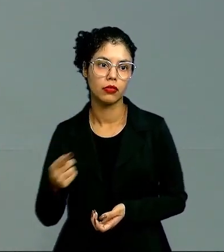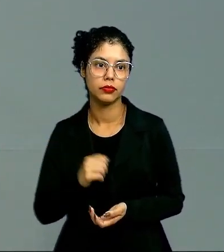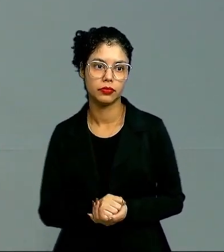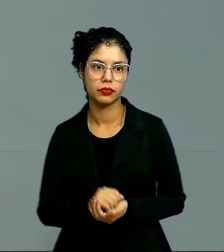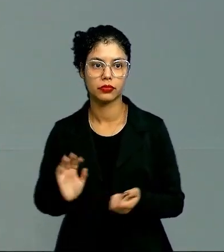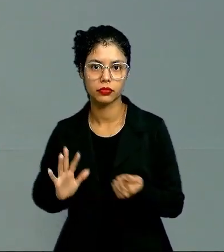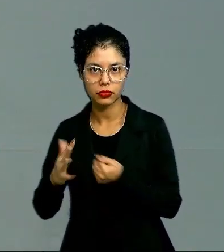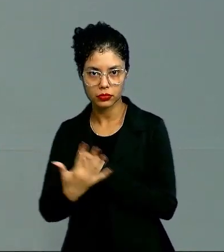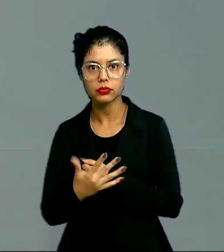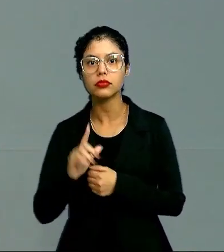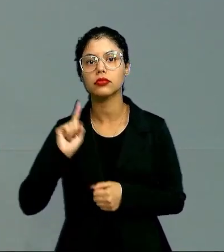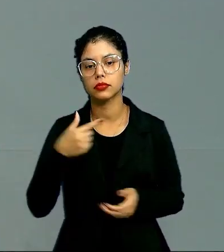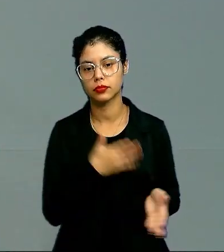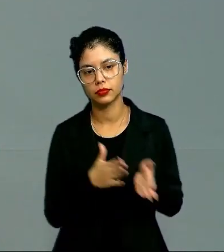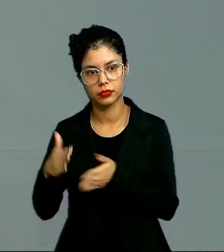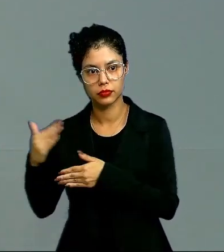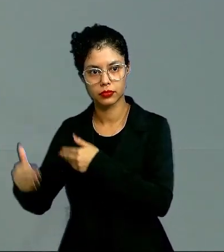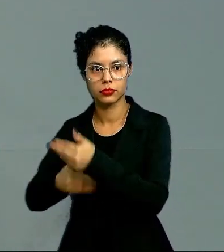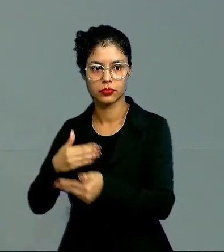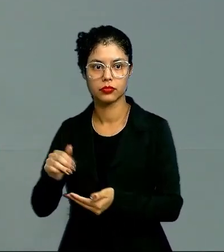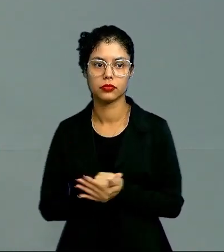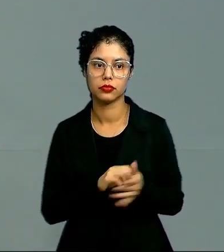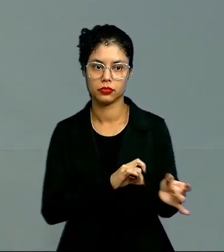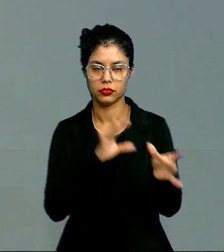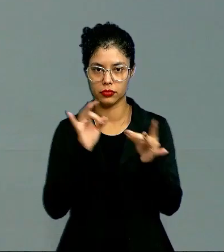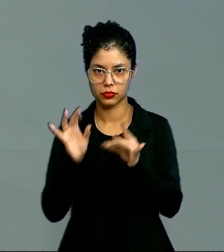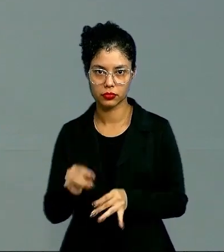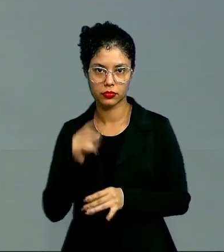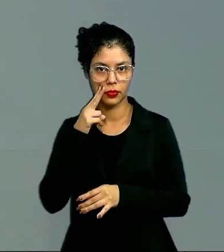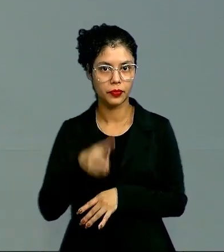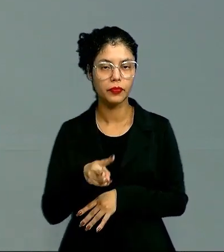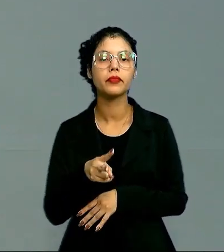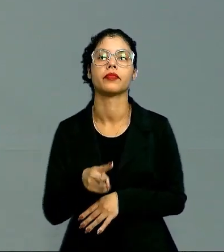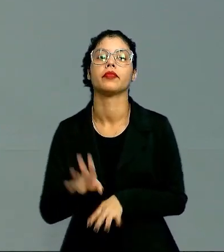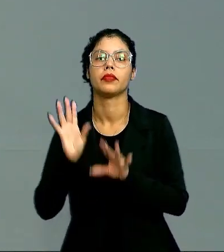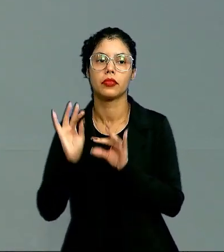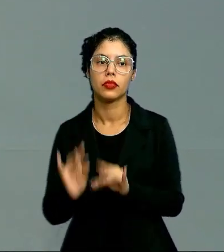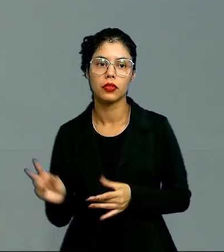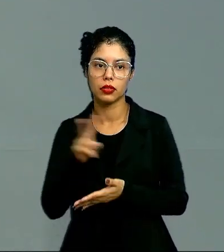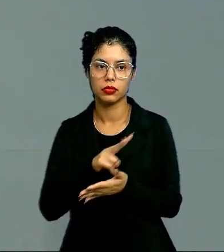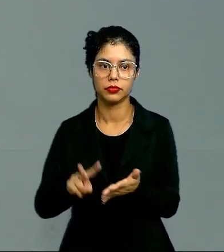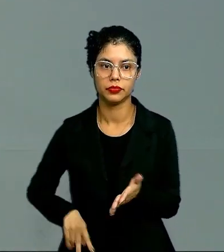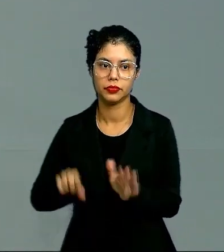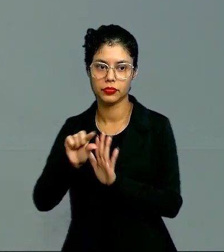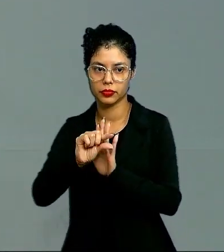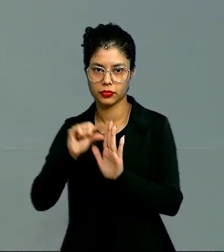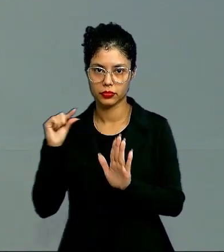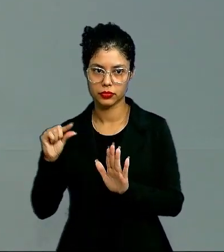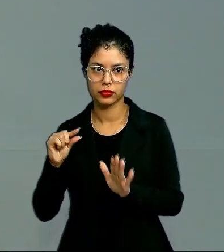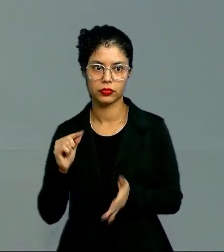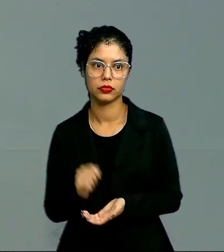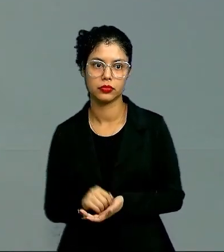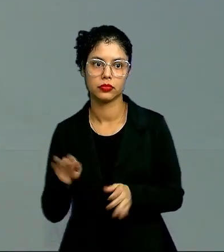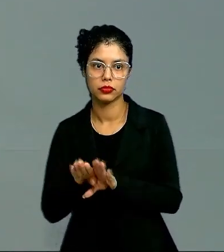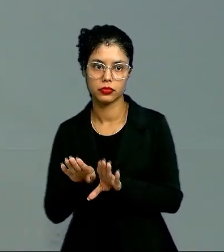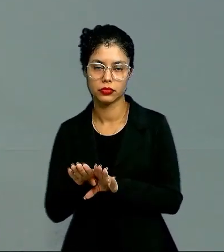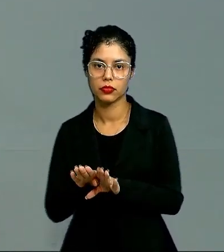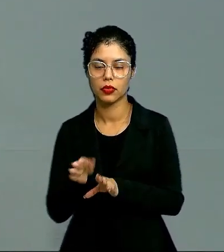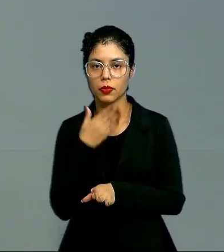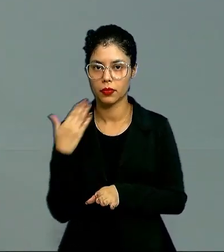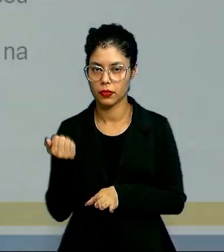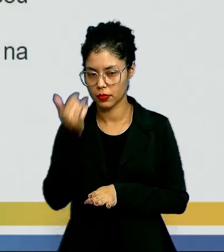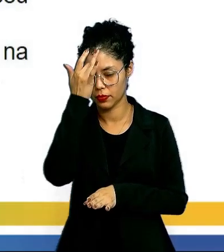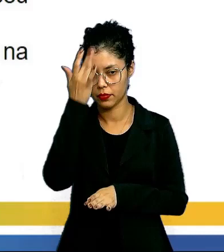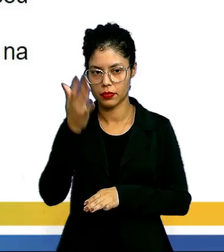Covid, faz parte do processo. Então, detectou a pergunta, na hora que você fez a leitura, grifa, tá, gente? Grifa que fica